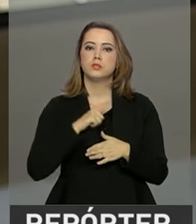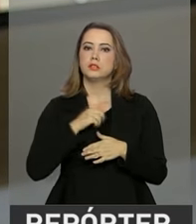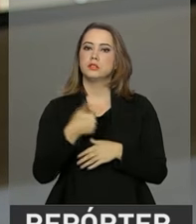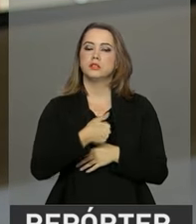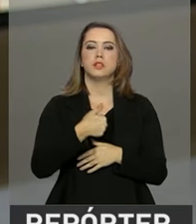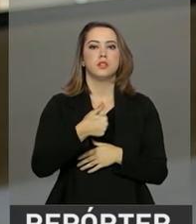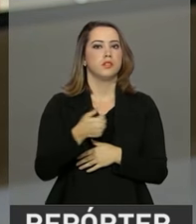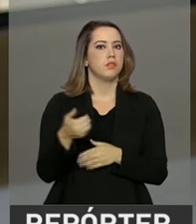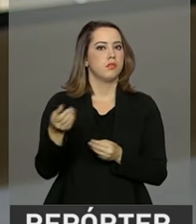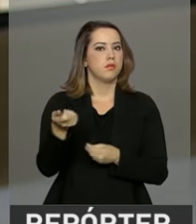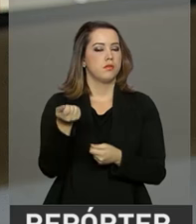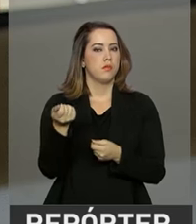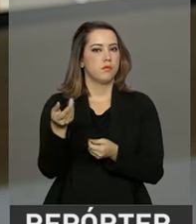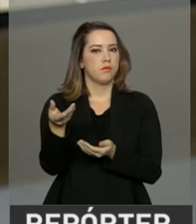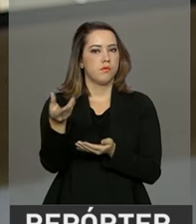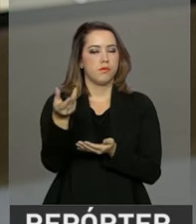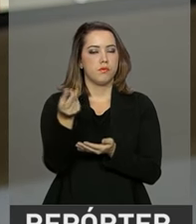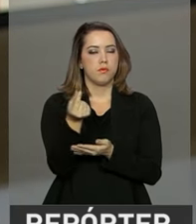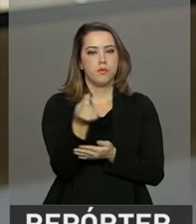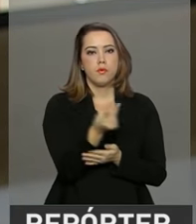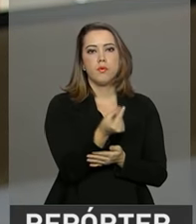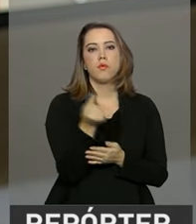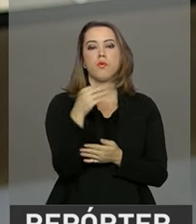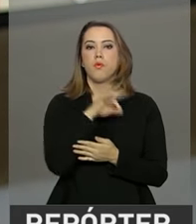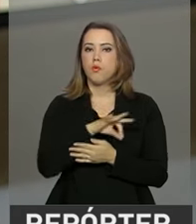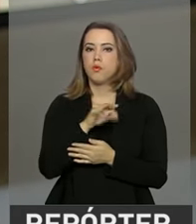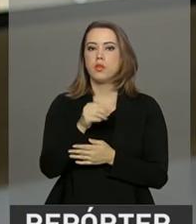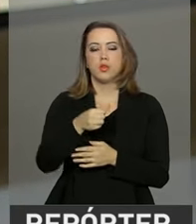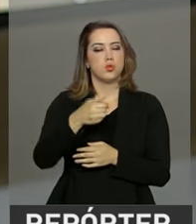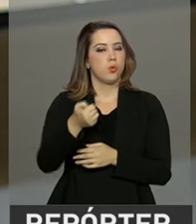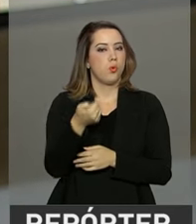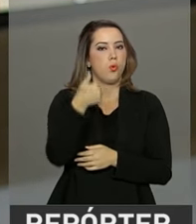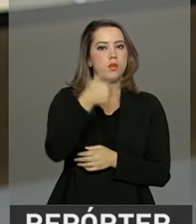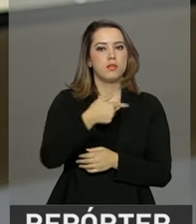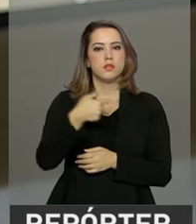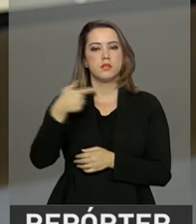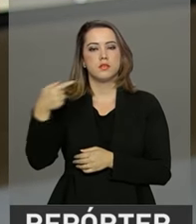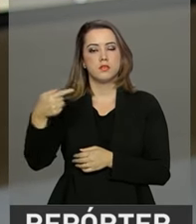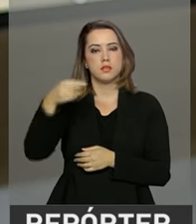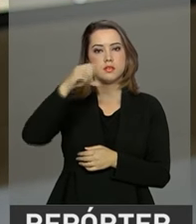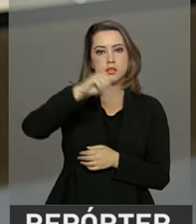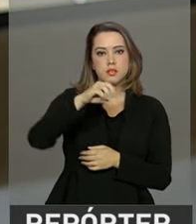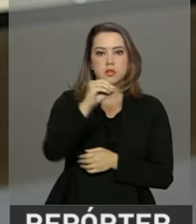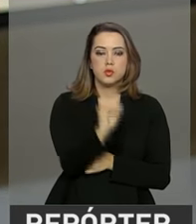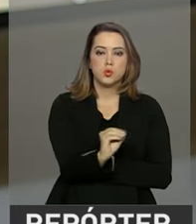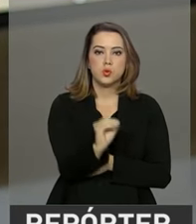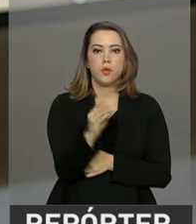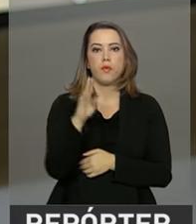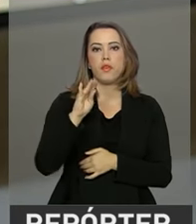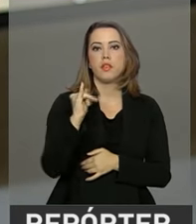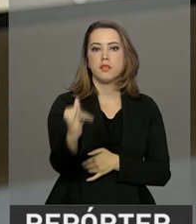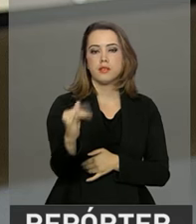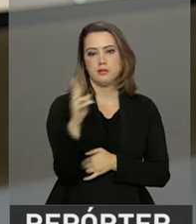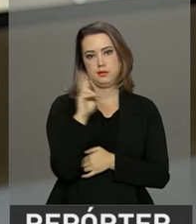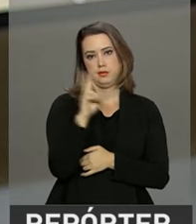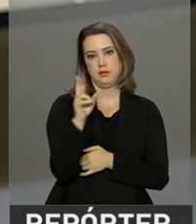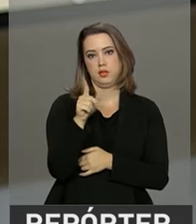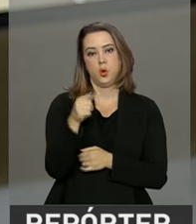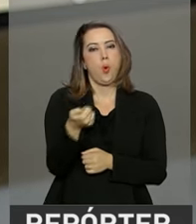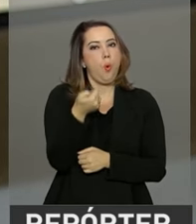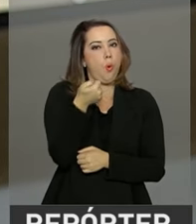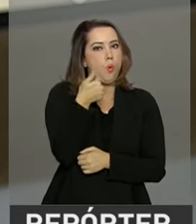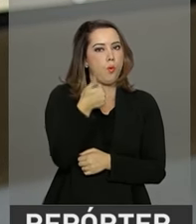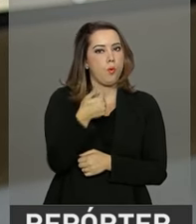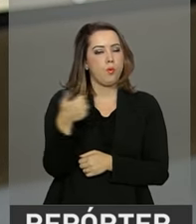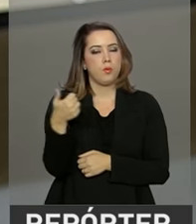rendimento de quase 790 bilhões deais O que representa mais de 16% do PIB